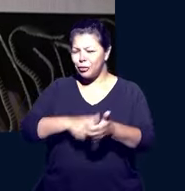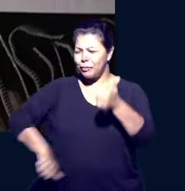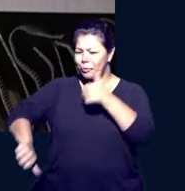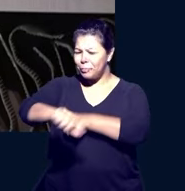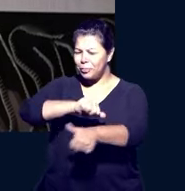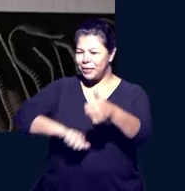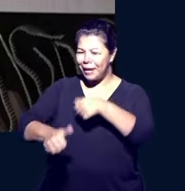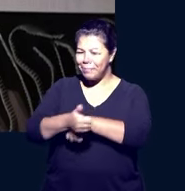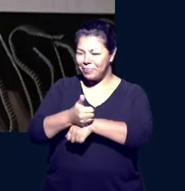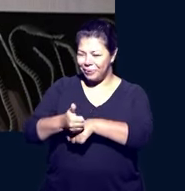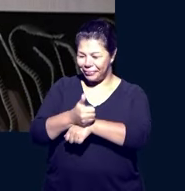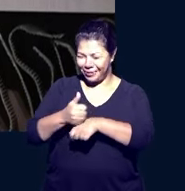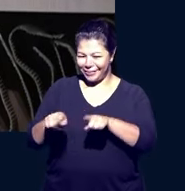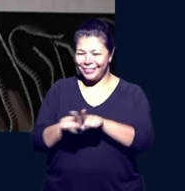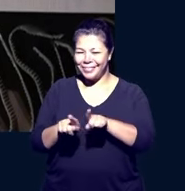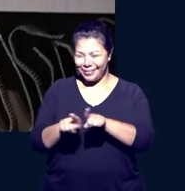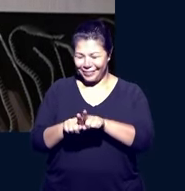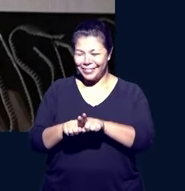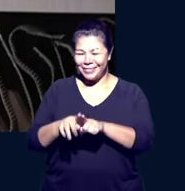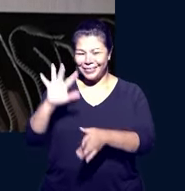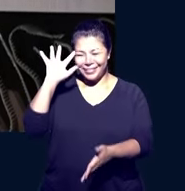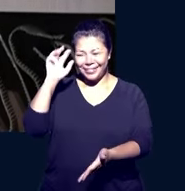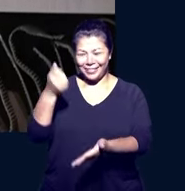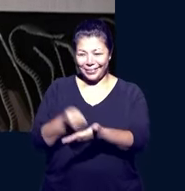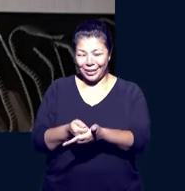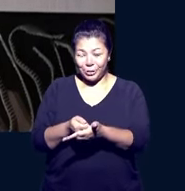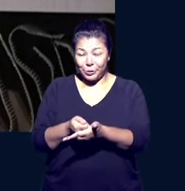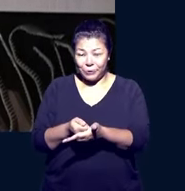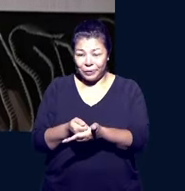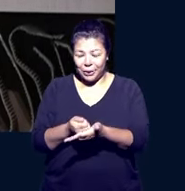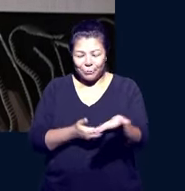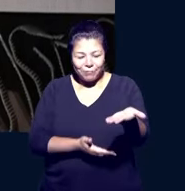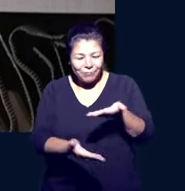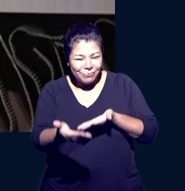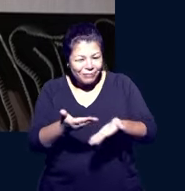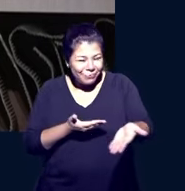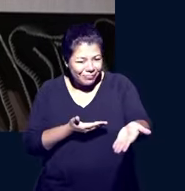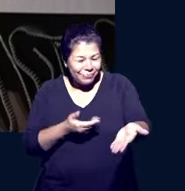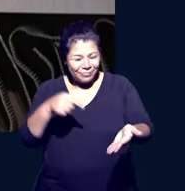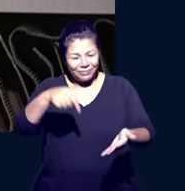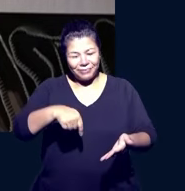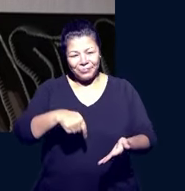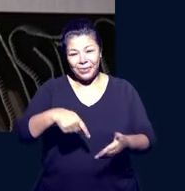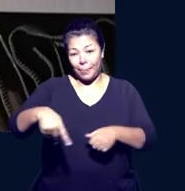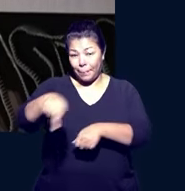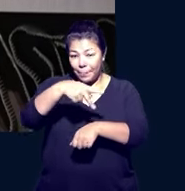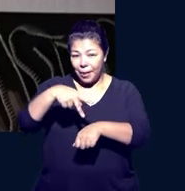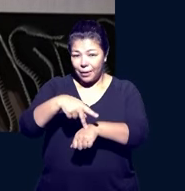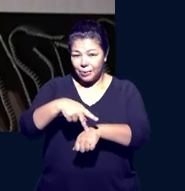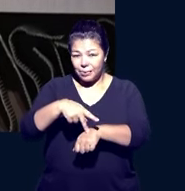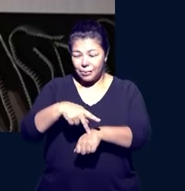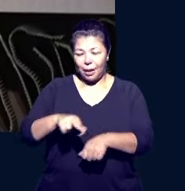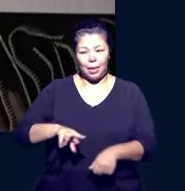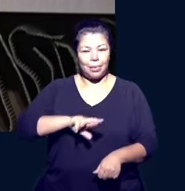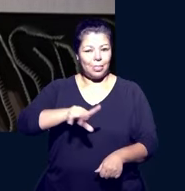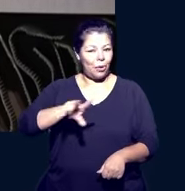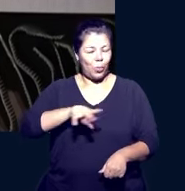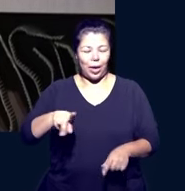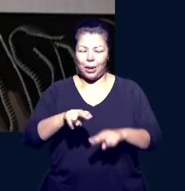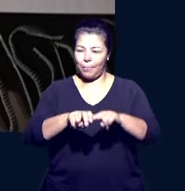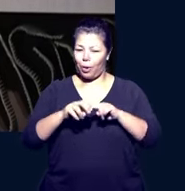eh ao decidir servir ao país certamente não foi pelo salário de Ministro do Supremo